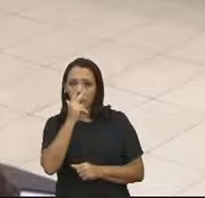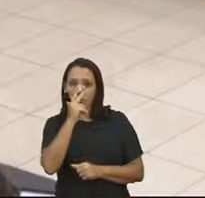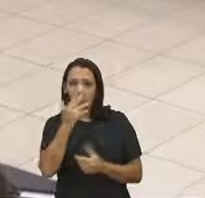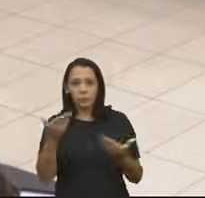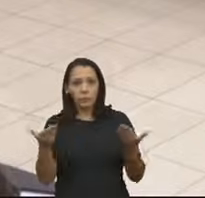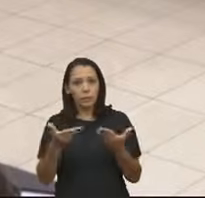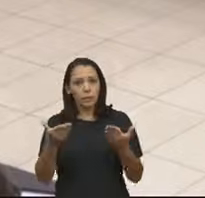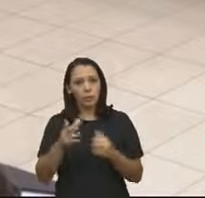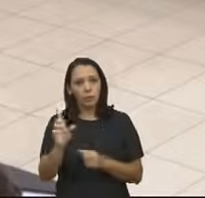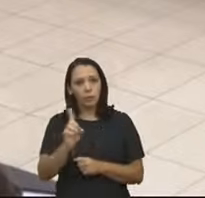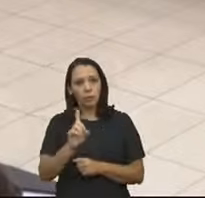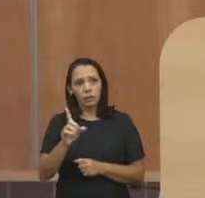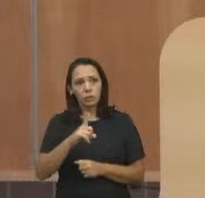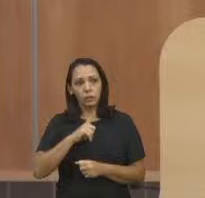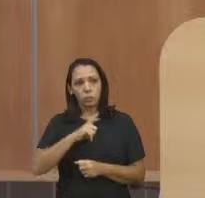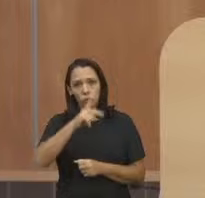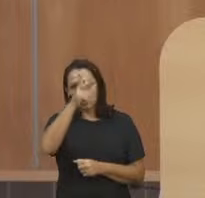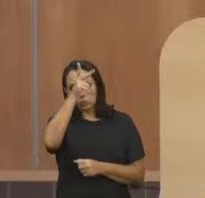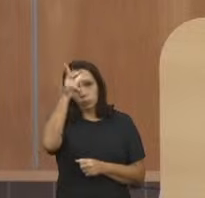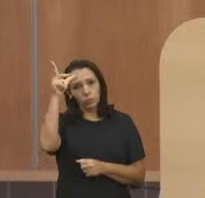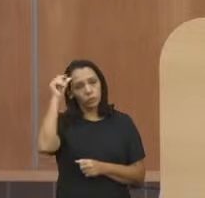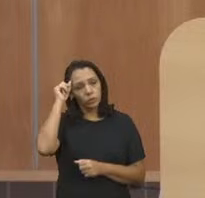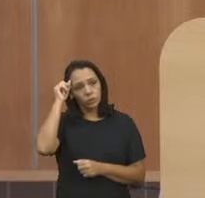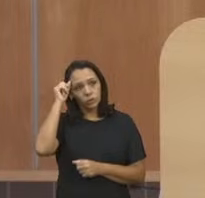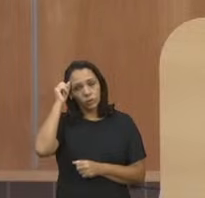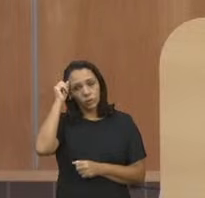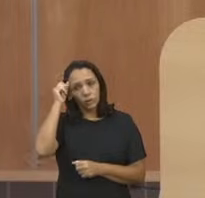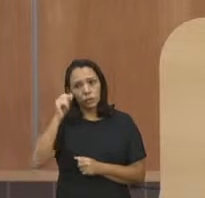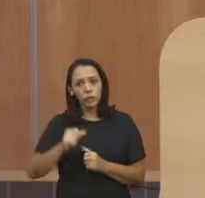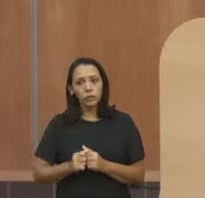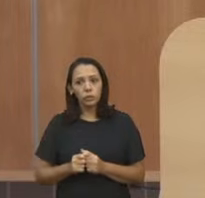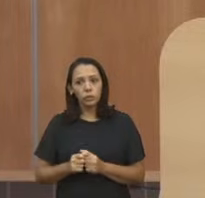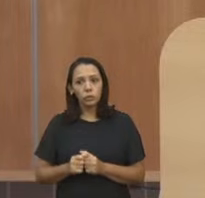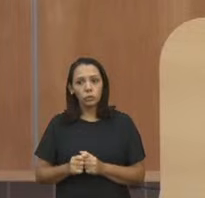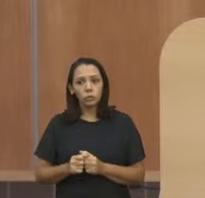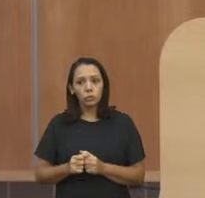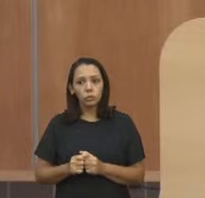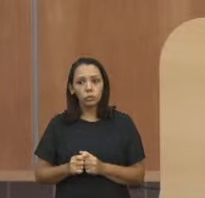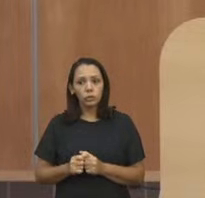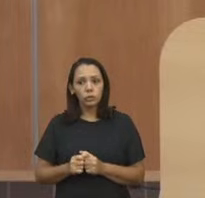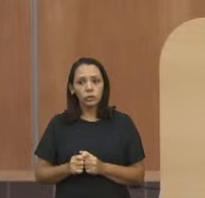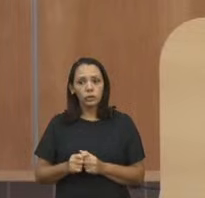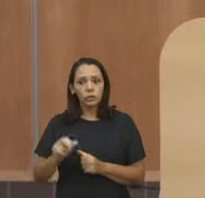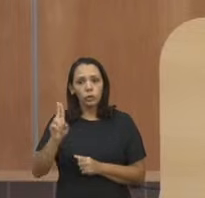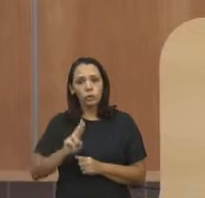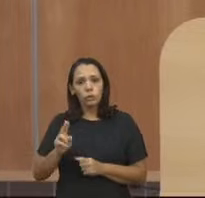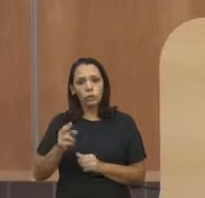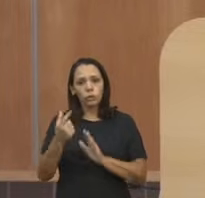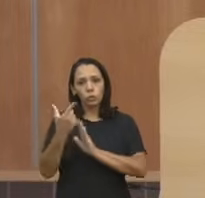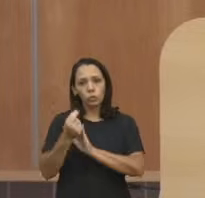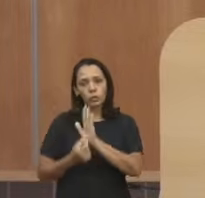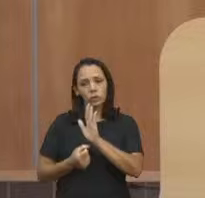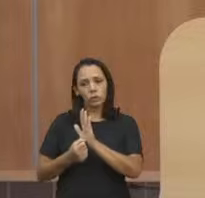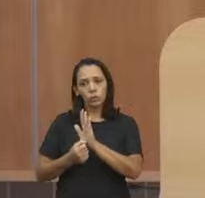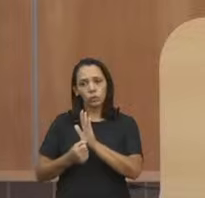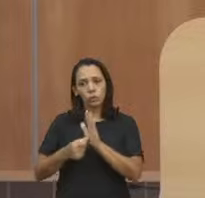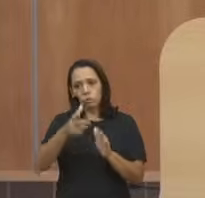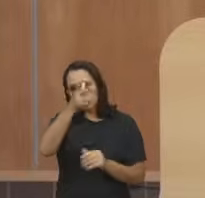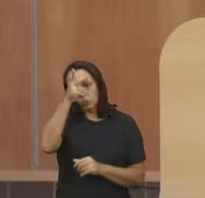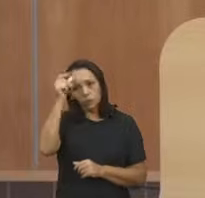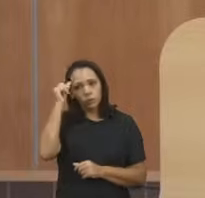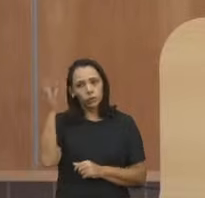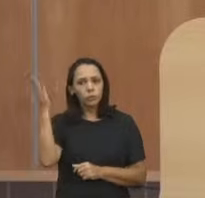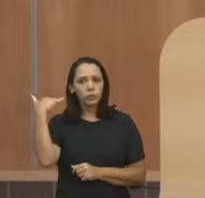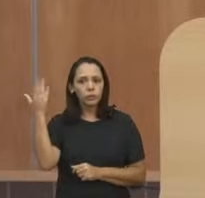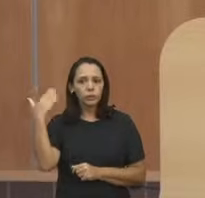atual, né, vereador? Que a gente tem um prefeito que está assumindo com o orçamento de um prefeito anterior. Aí a suplementação acontece justamente para você conseguir alocar